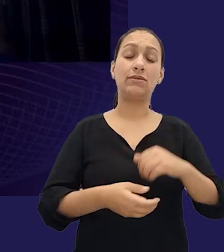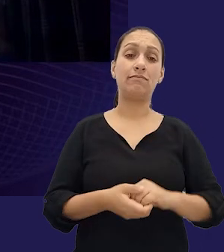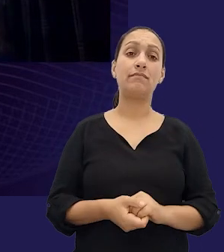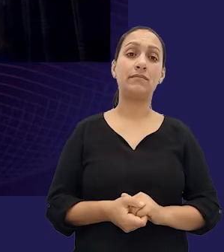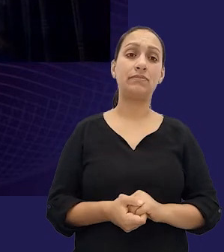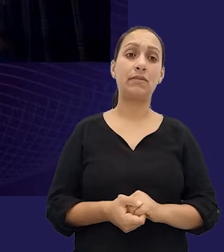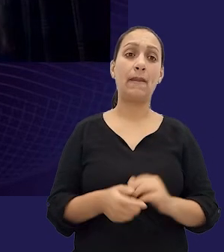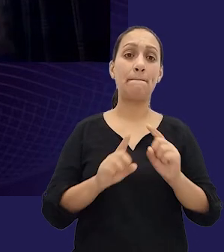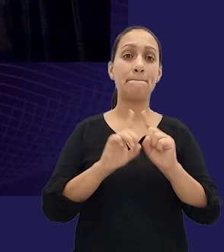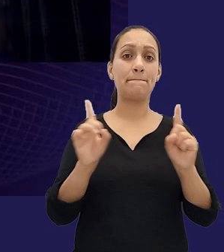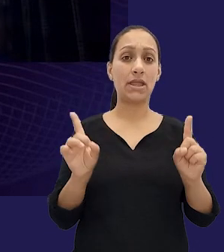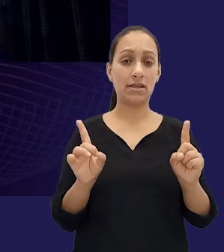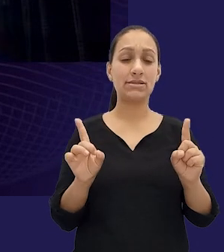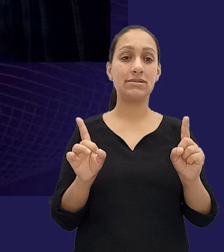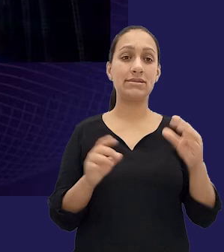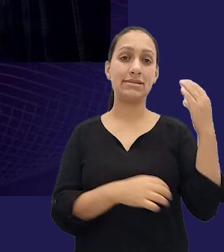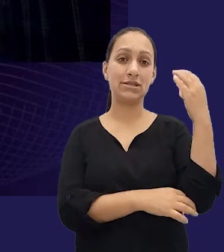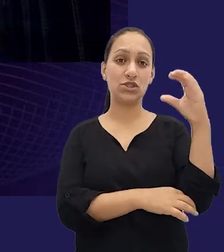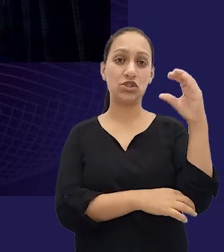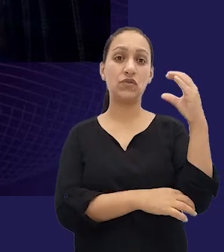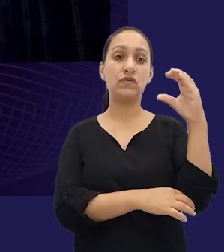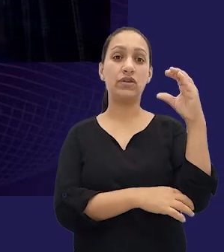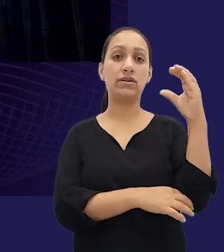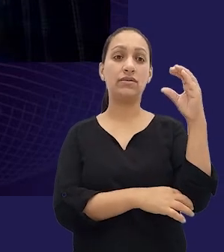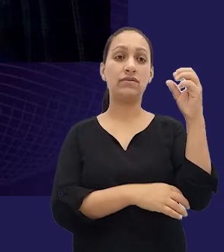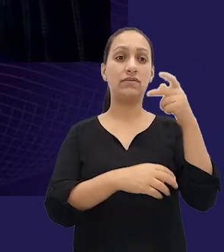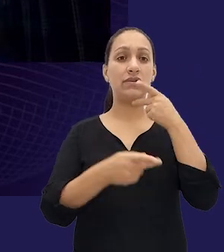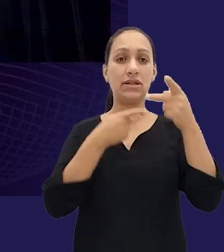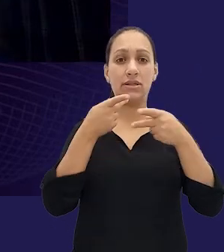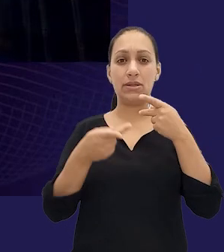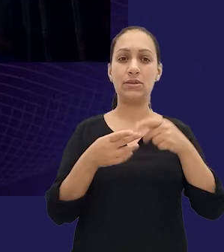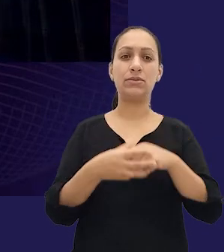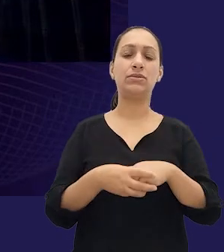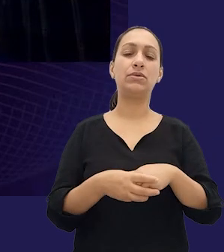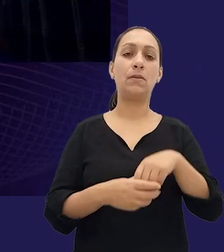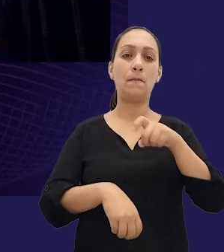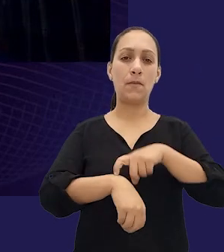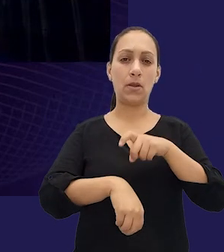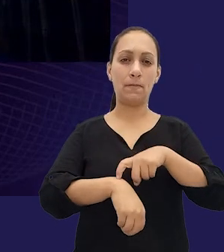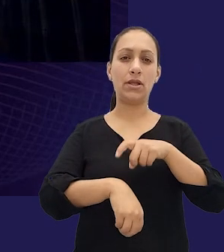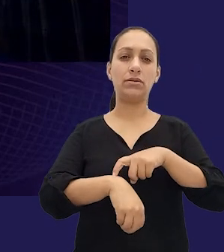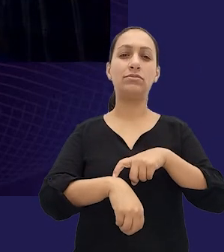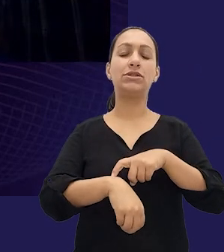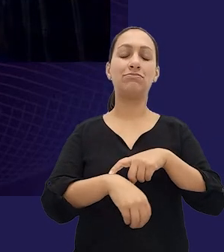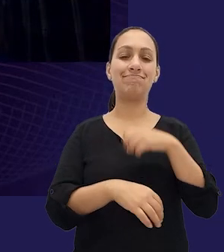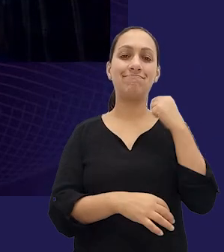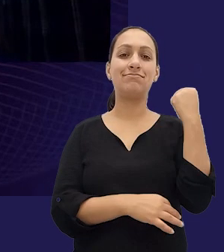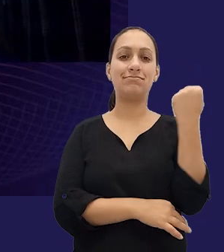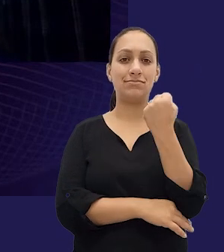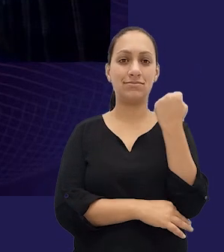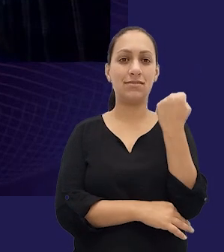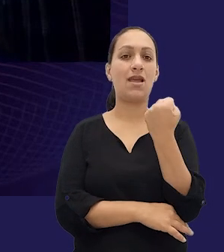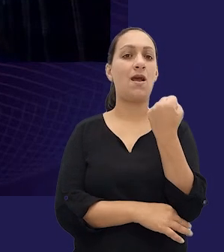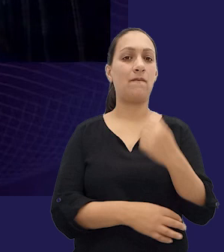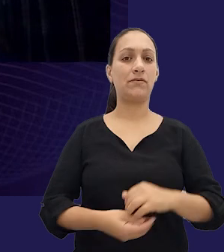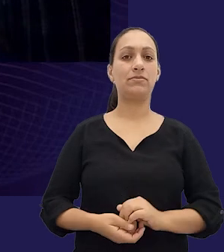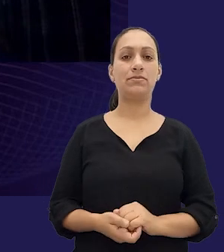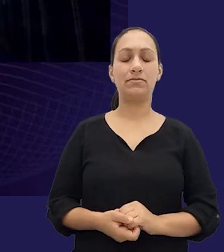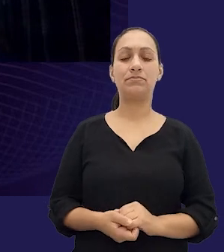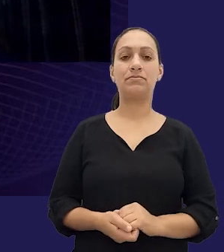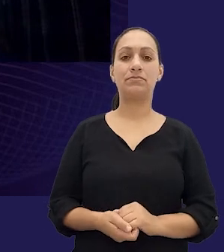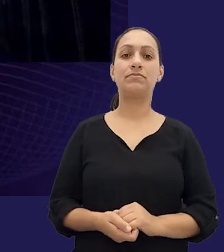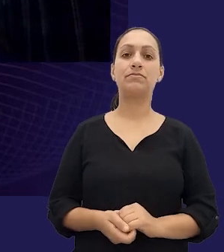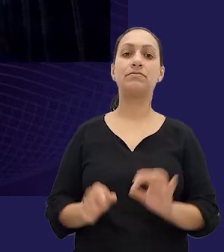Mas, cientificamente falando, nós estamos num momento bastante crítico, bastante crítico.